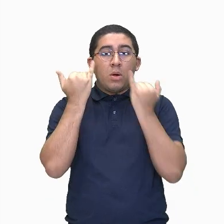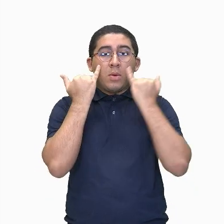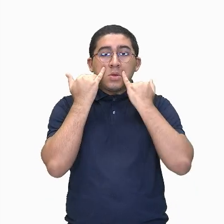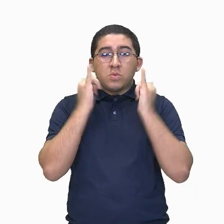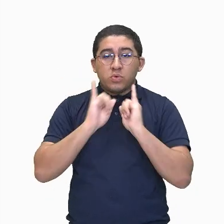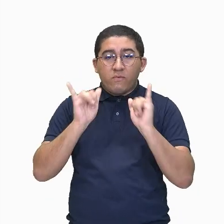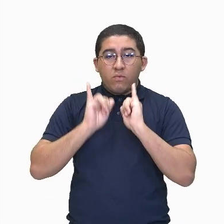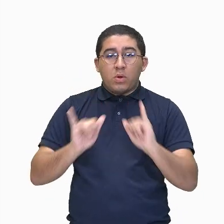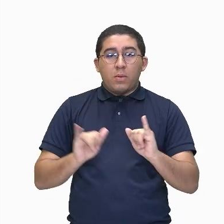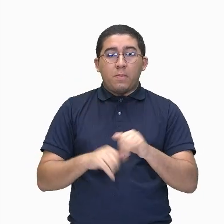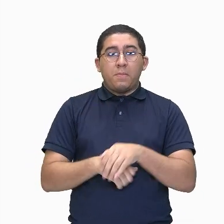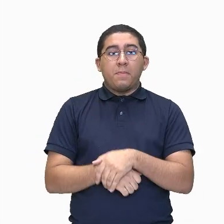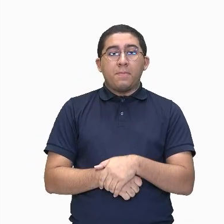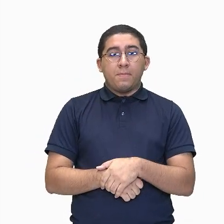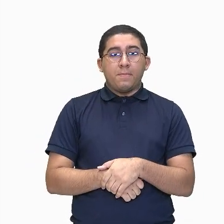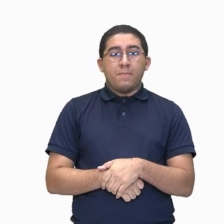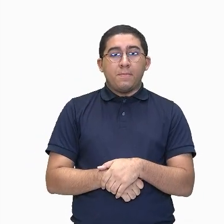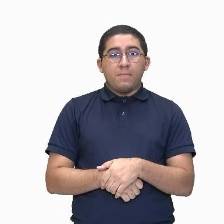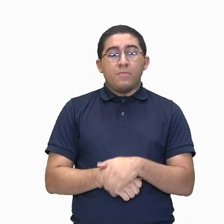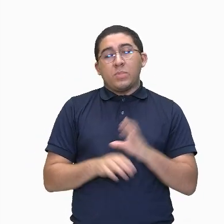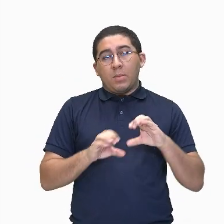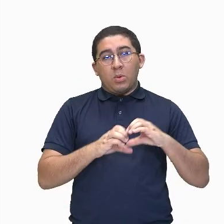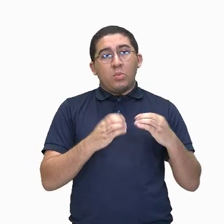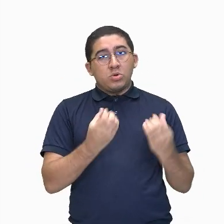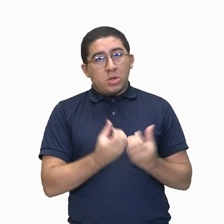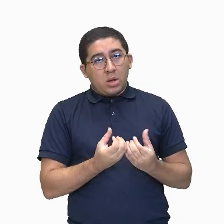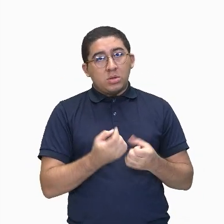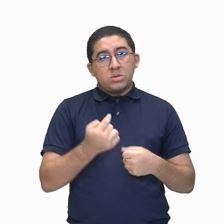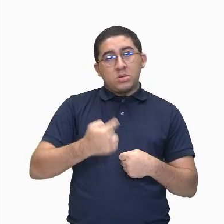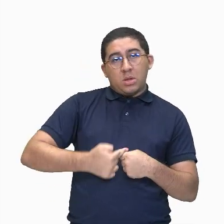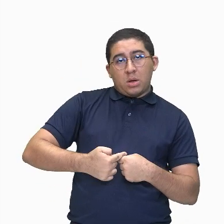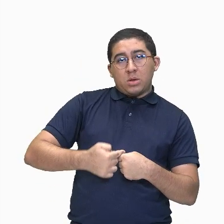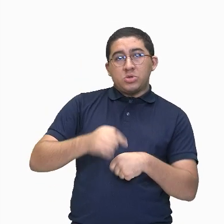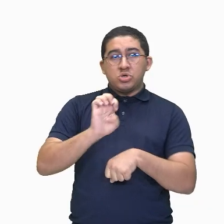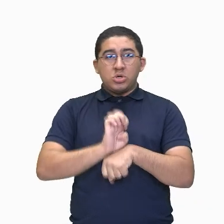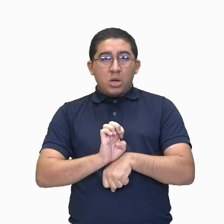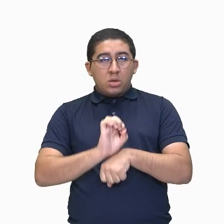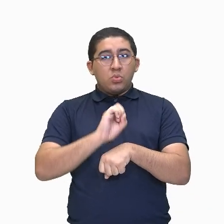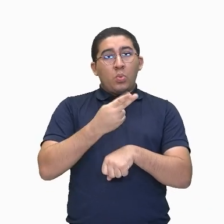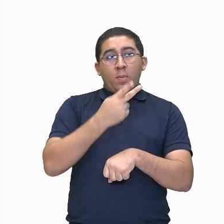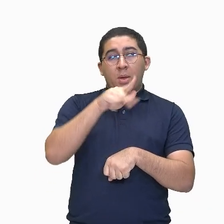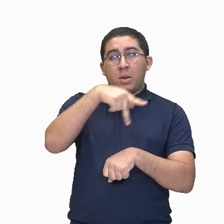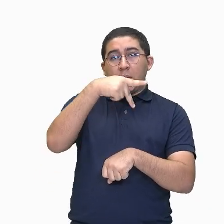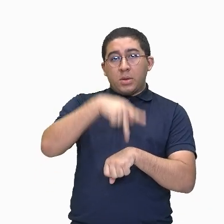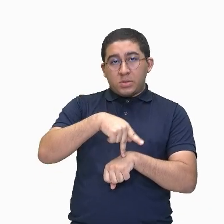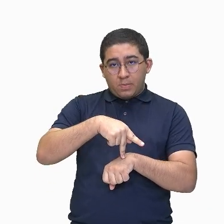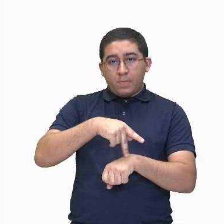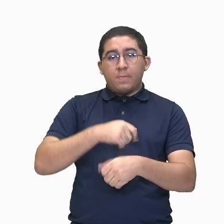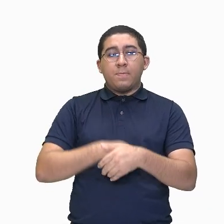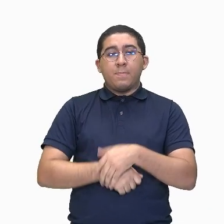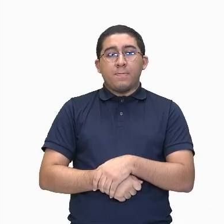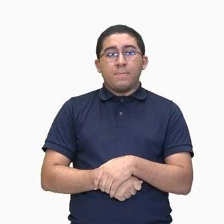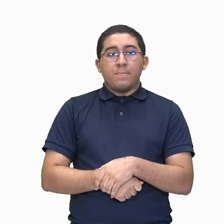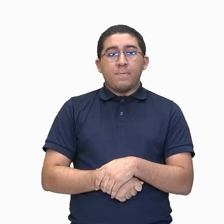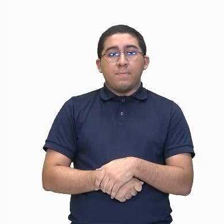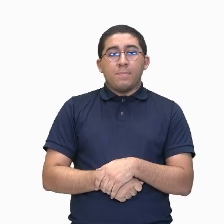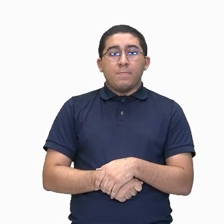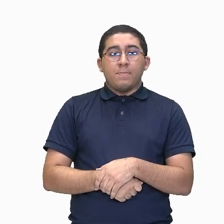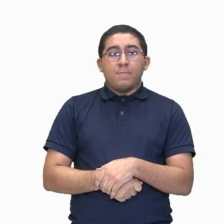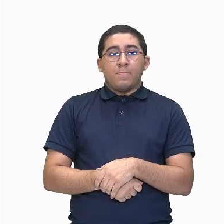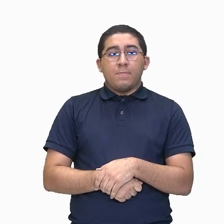tão importantes para uma comunidade, para uma cidade, para um estado ou para um país. Vamos ver agora